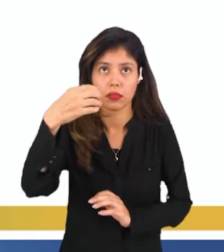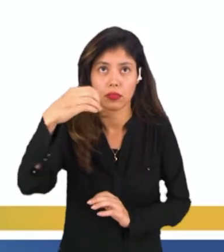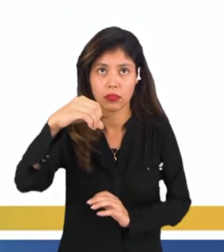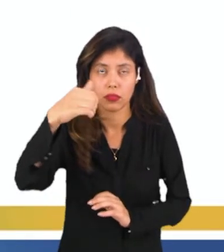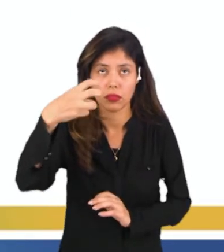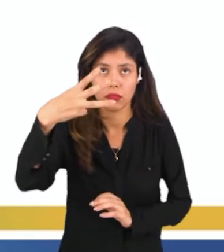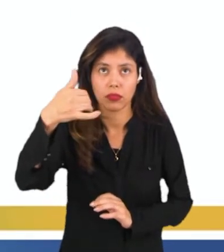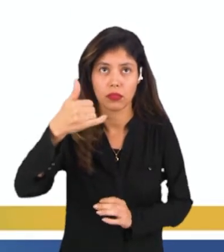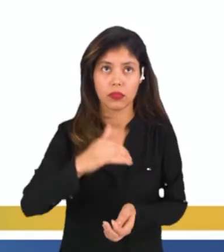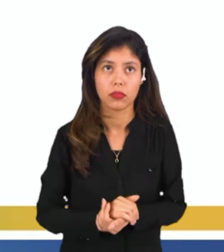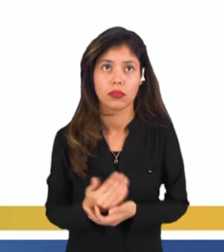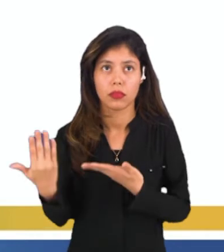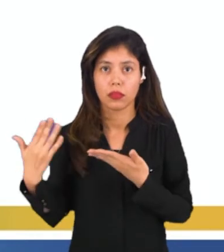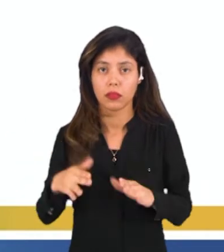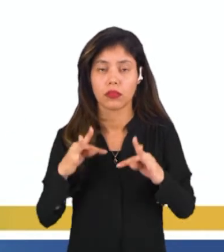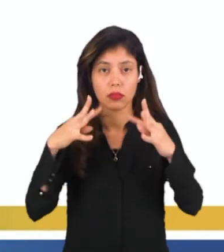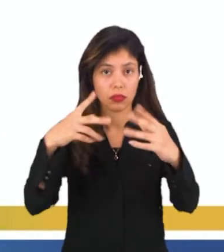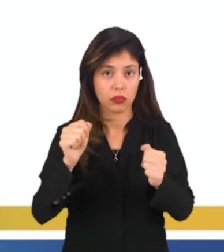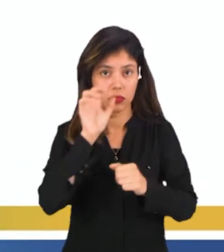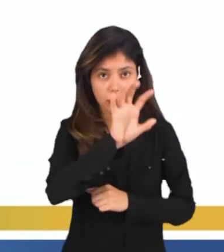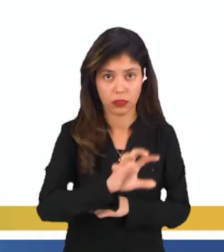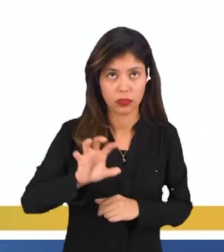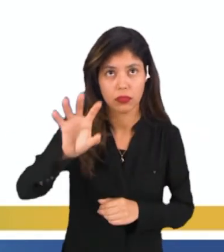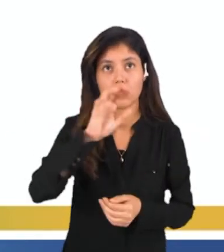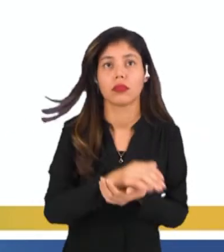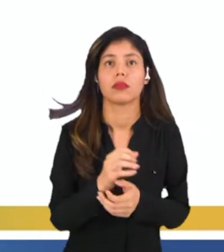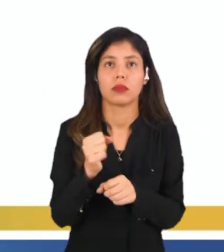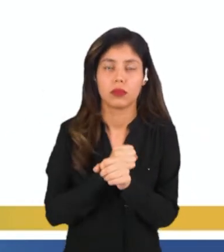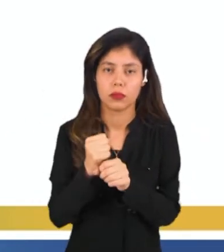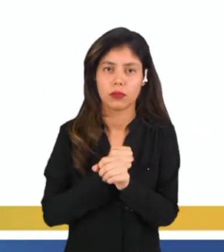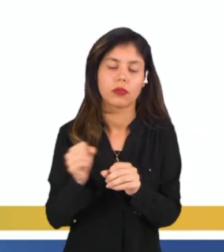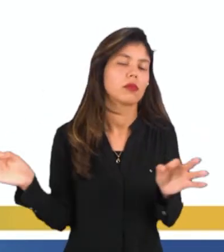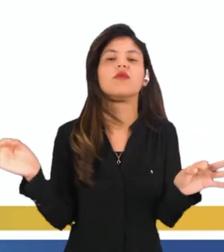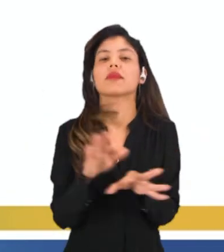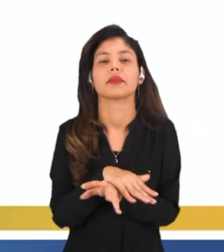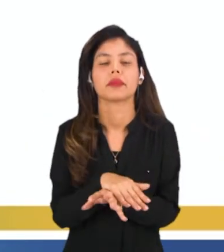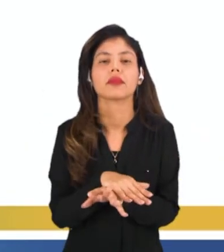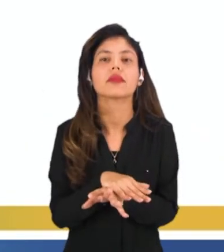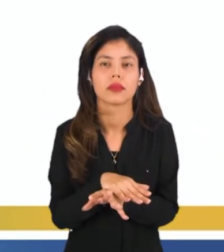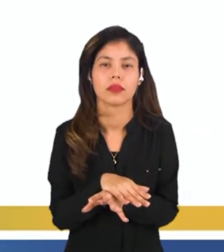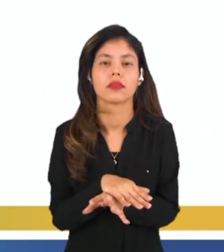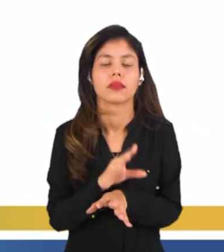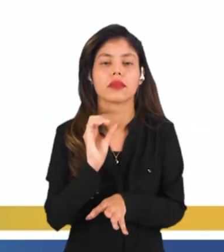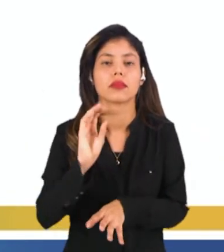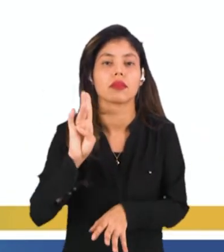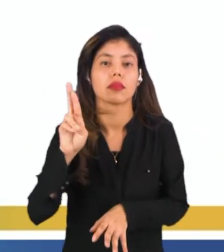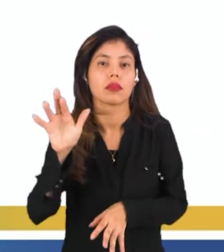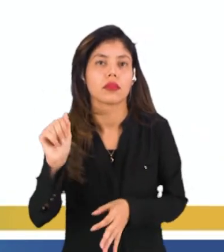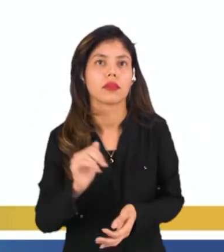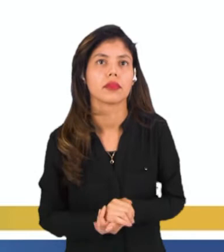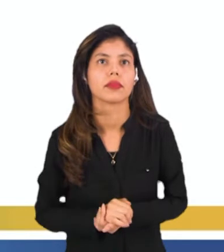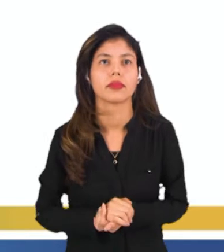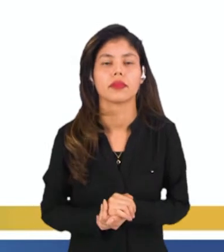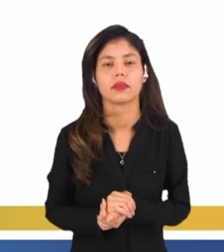1925 a 1931. Ele levou todos esses anos para concluir sua obra, tá?